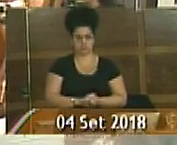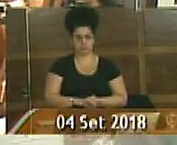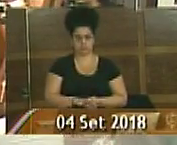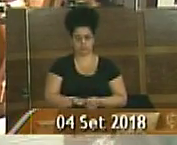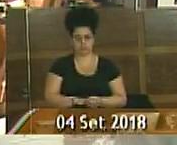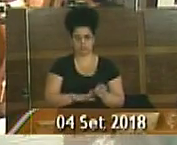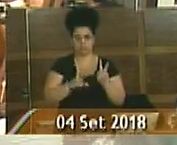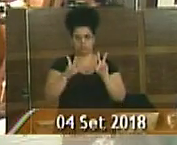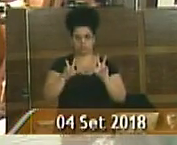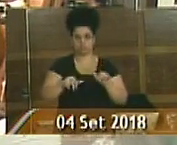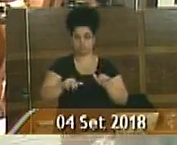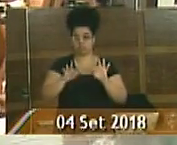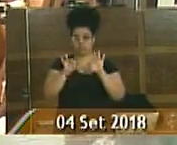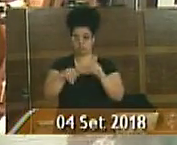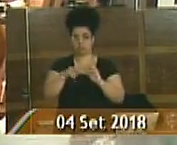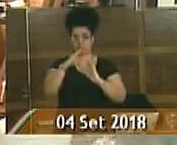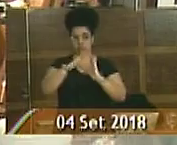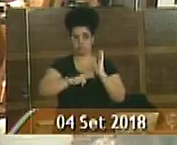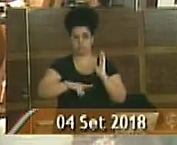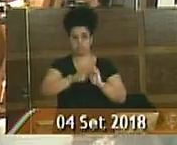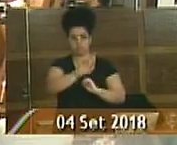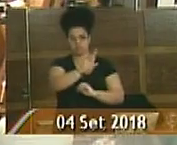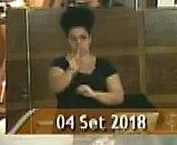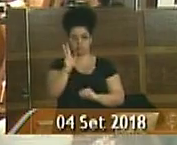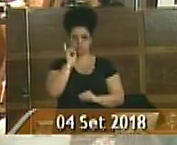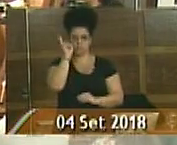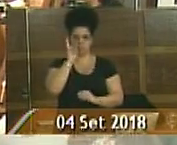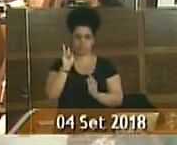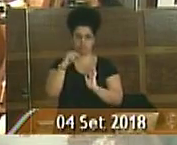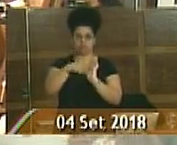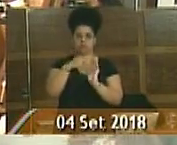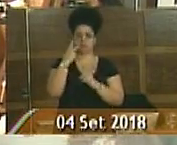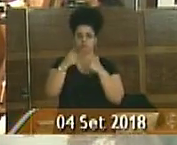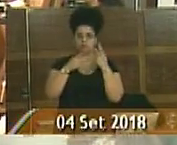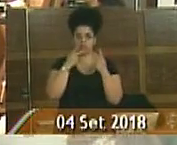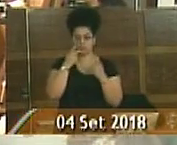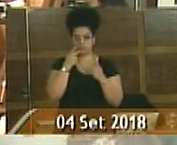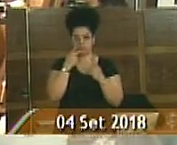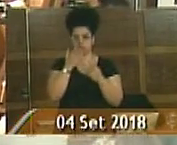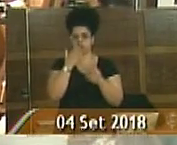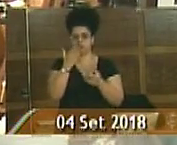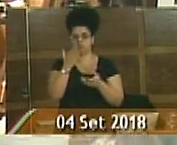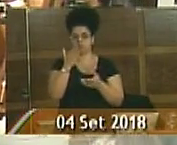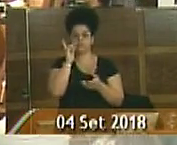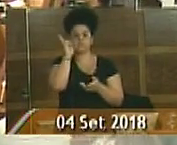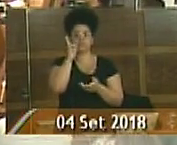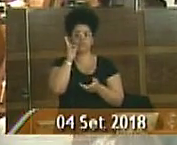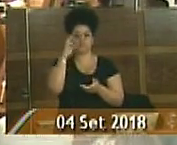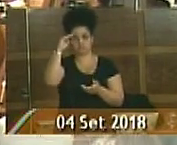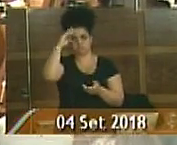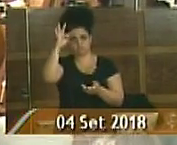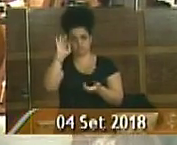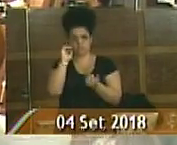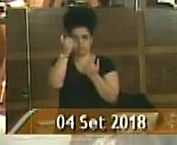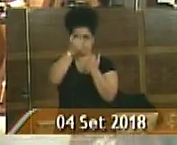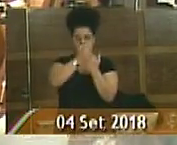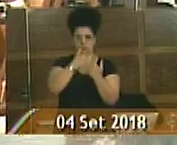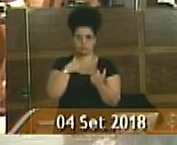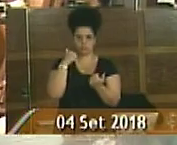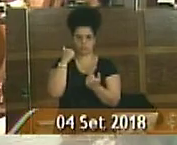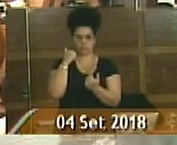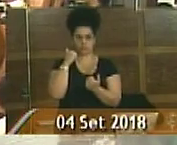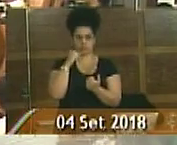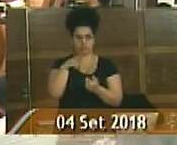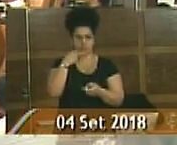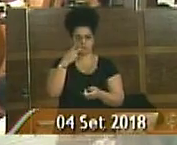Terminada a leitura do expediente, fica franqueada a palavra aos senhores vereadores, por ordem de inscrição. Solicito o vereador Sargento Timóteo que ocupe a presidência para que eu possa utilizar a